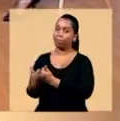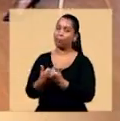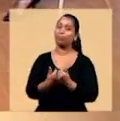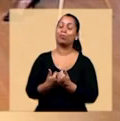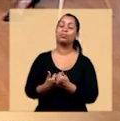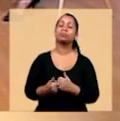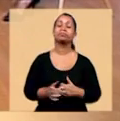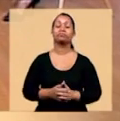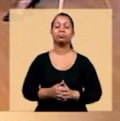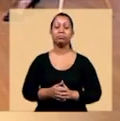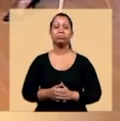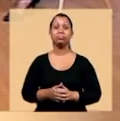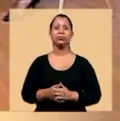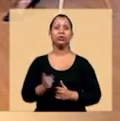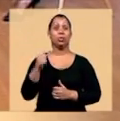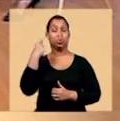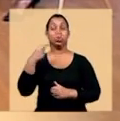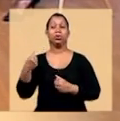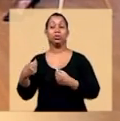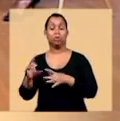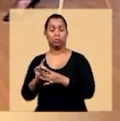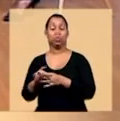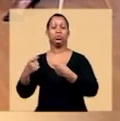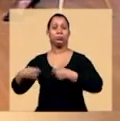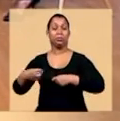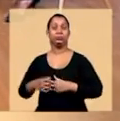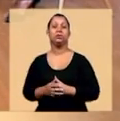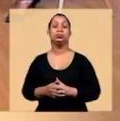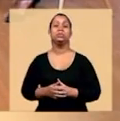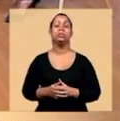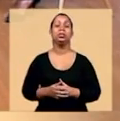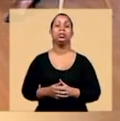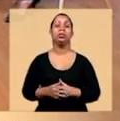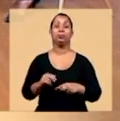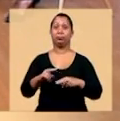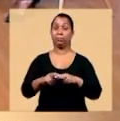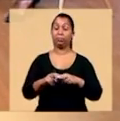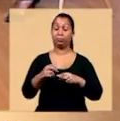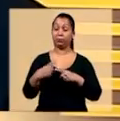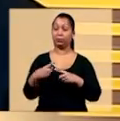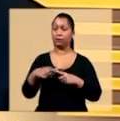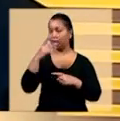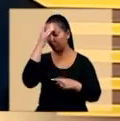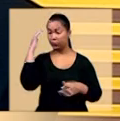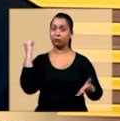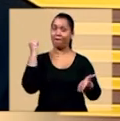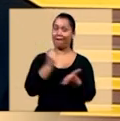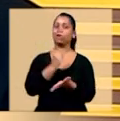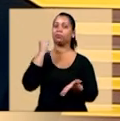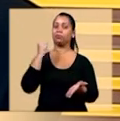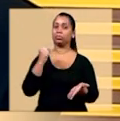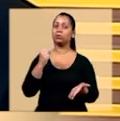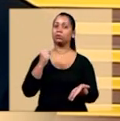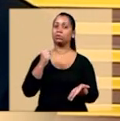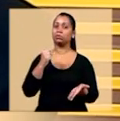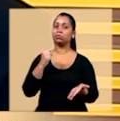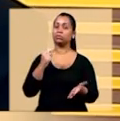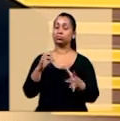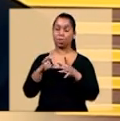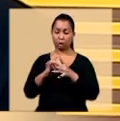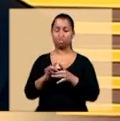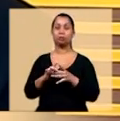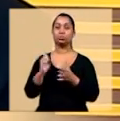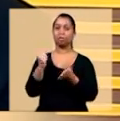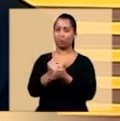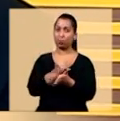que ter, né? Até porque, Fabiana, me desculpe, a pessoa ratificando aquilo integra o